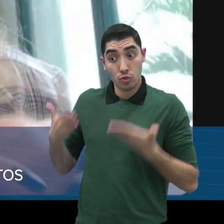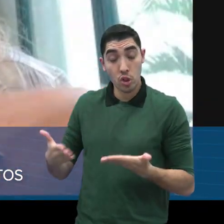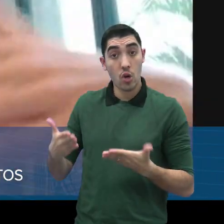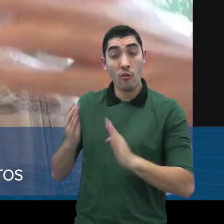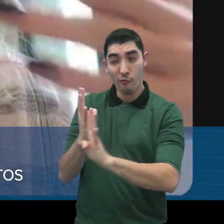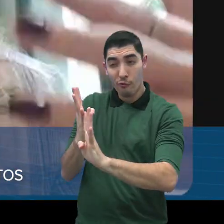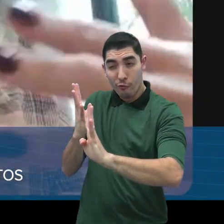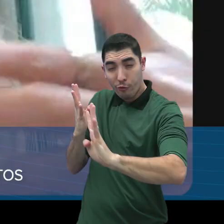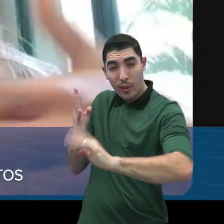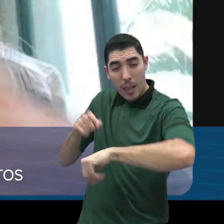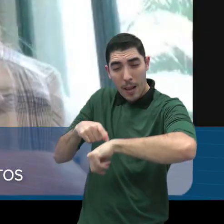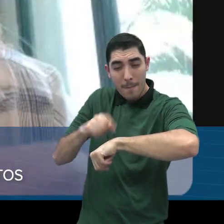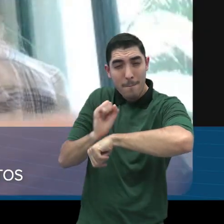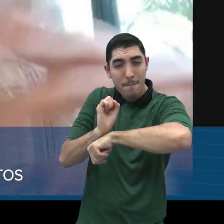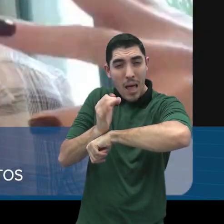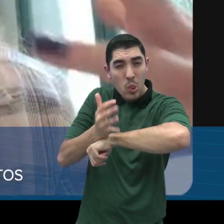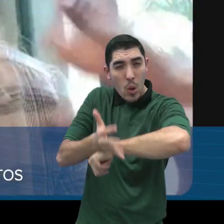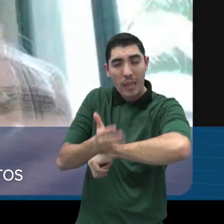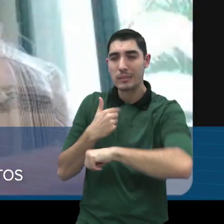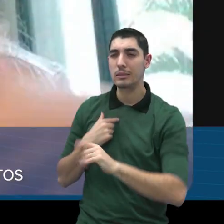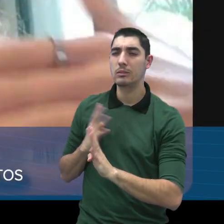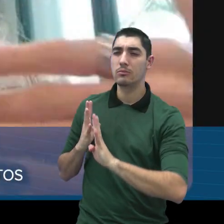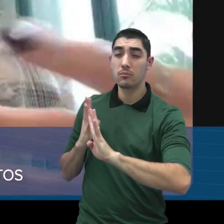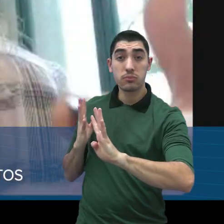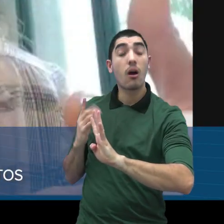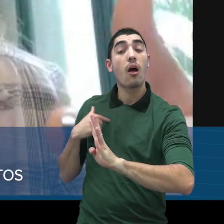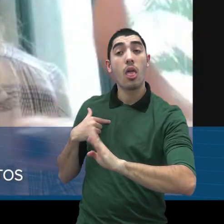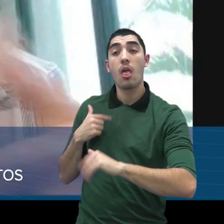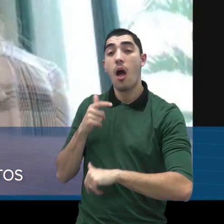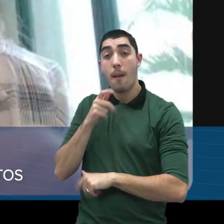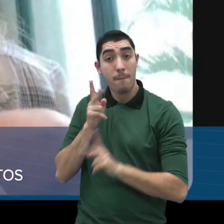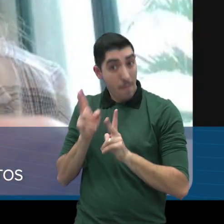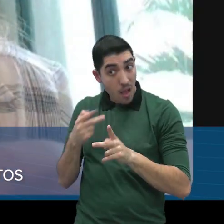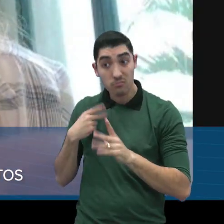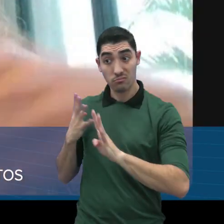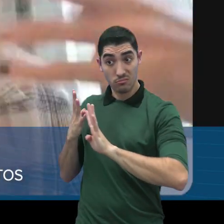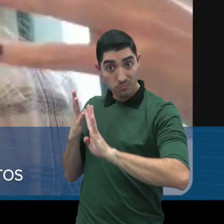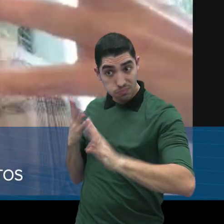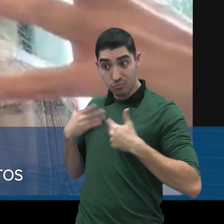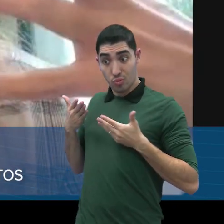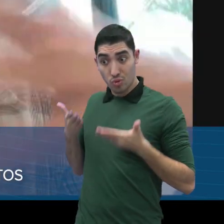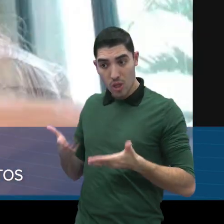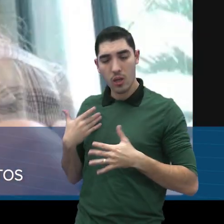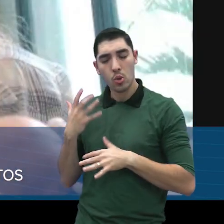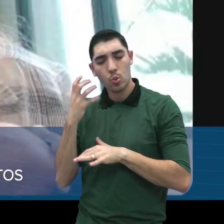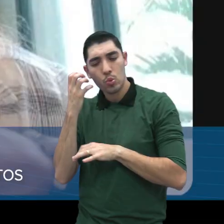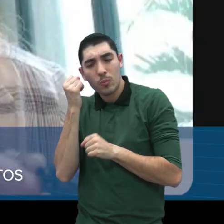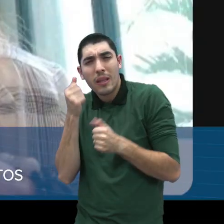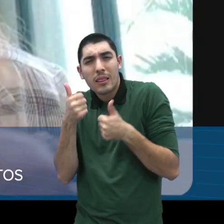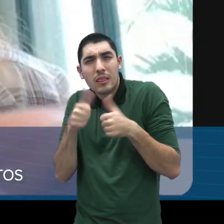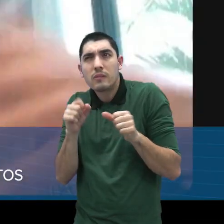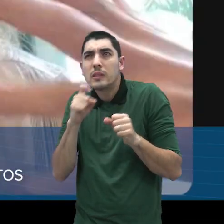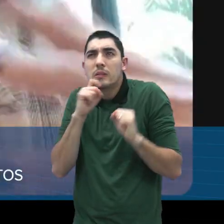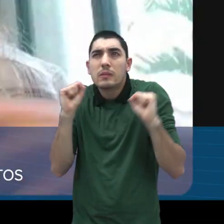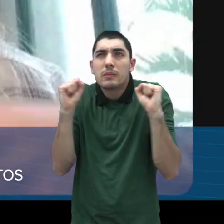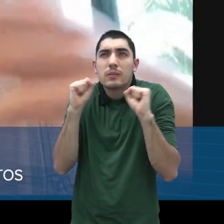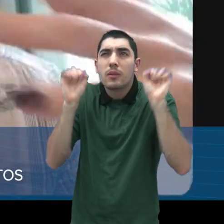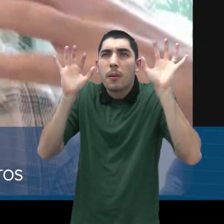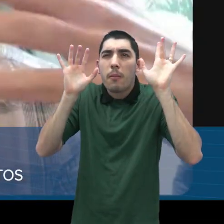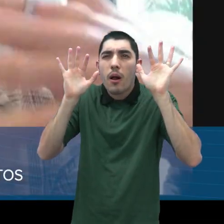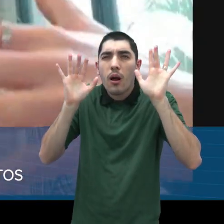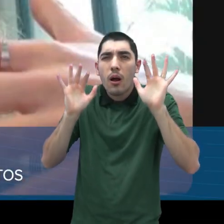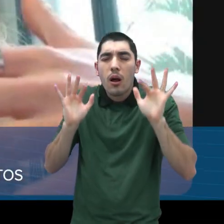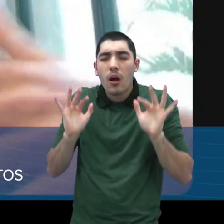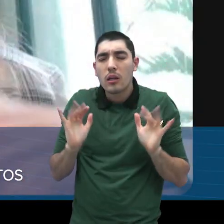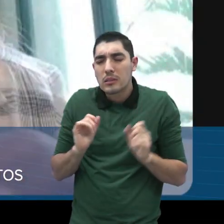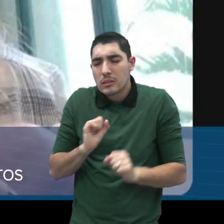em plena Marginal Tietê. Ficamos ali dormindo realmente. Lembro que estava um tempo muito ruim, estava frio, uma coisa